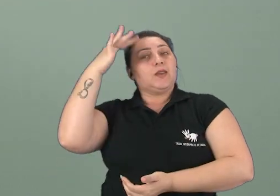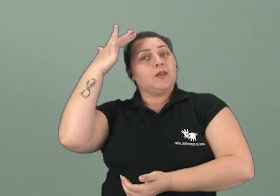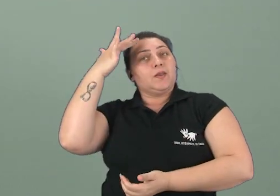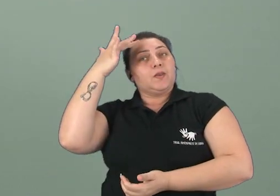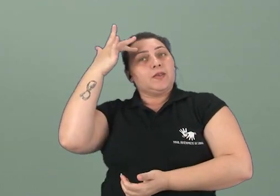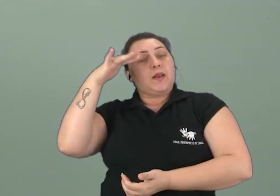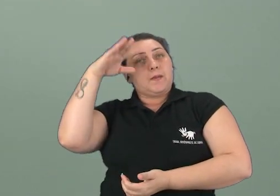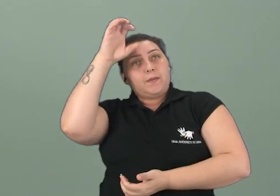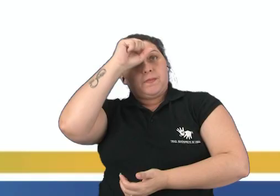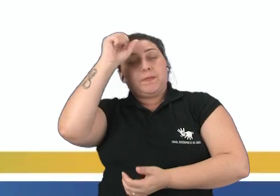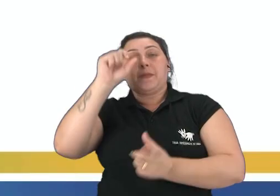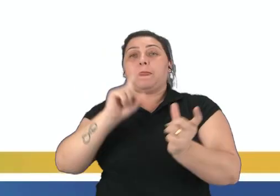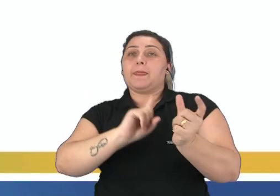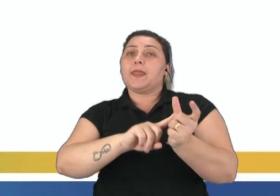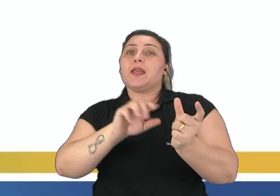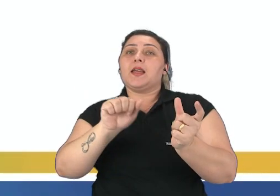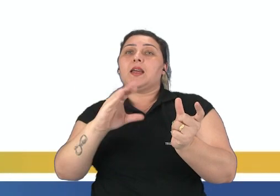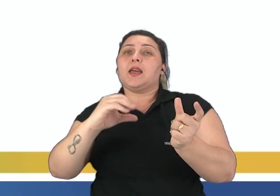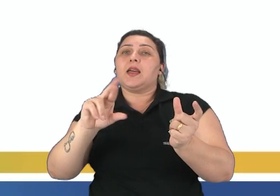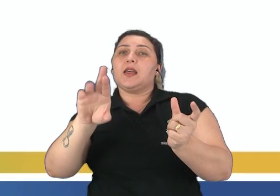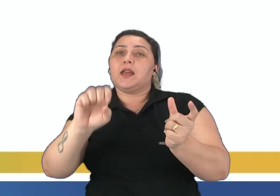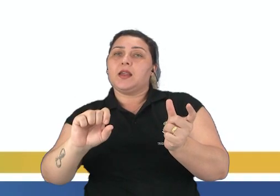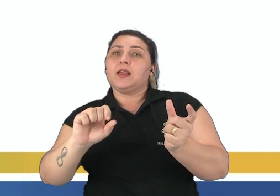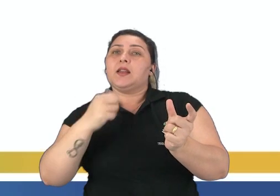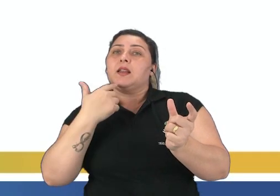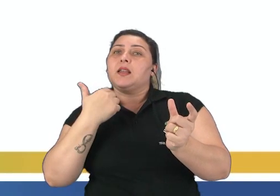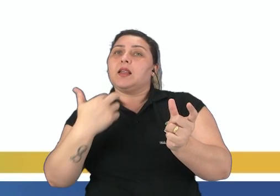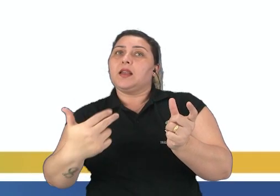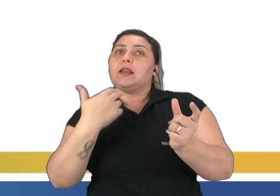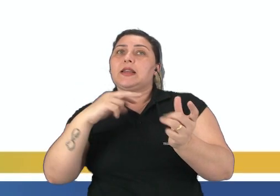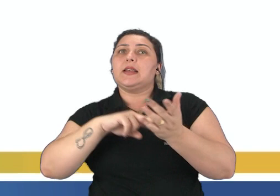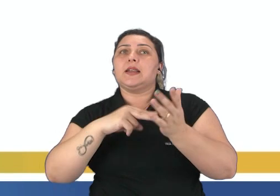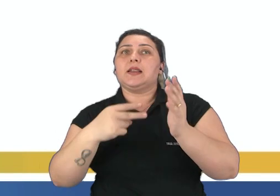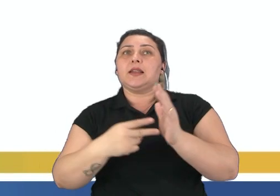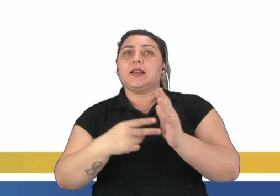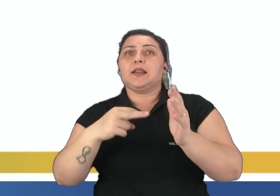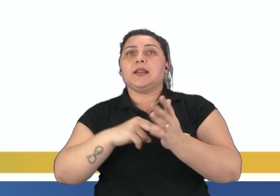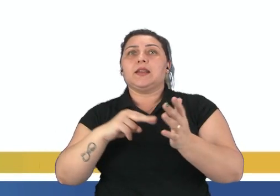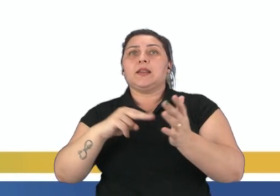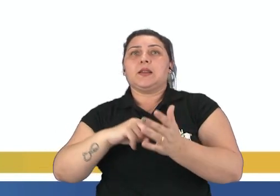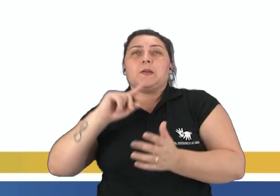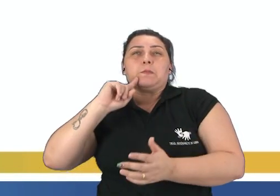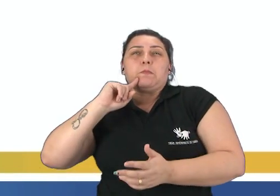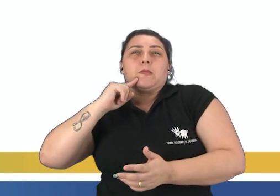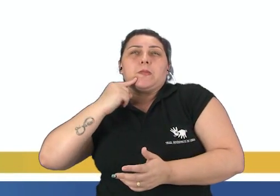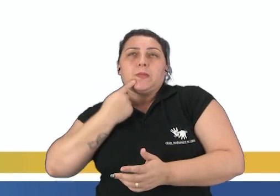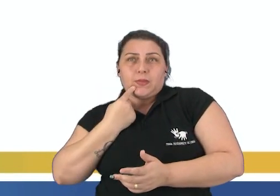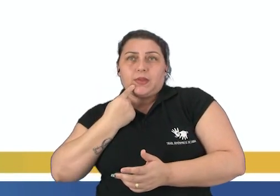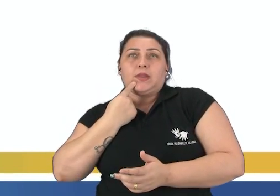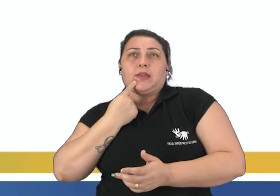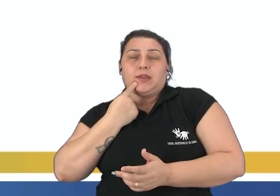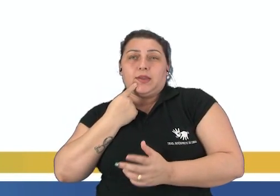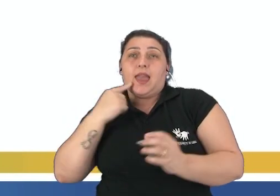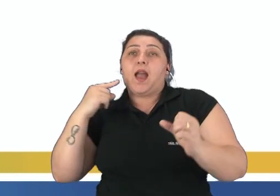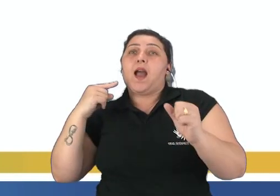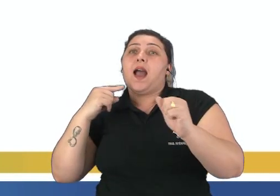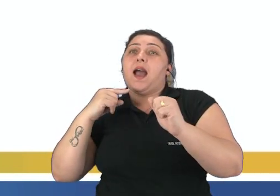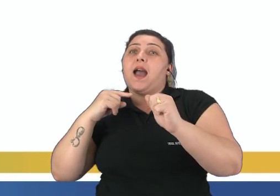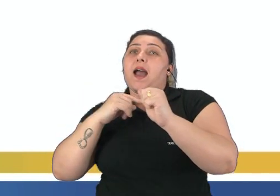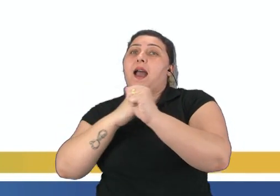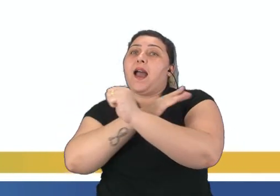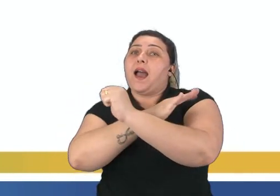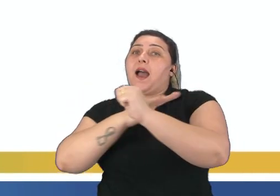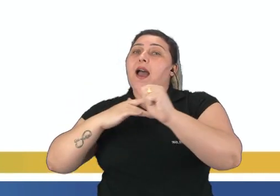aprender. A palavra Acre na nossa língua significa azedo, sabor picante e ácido.